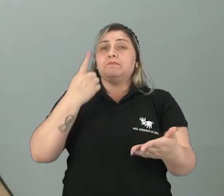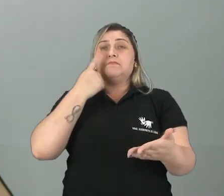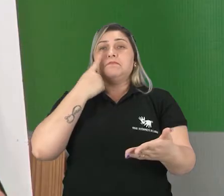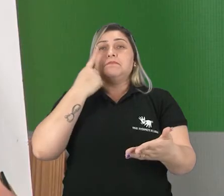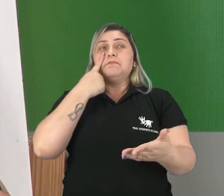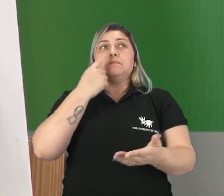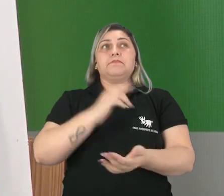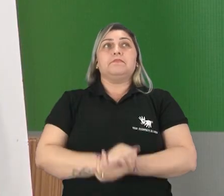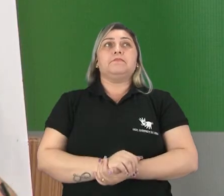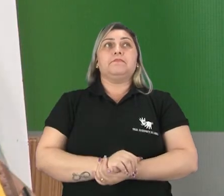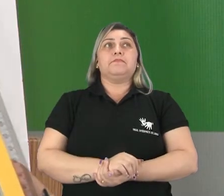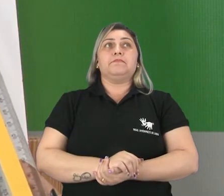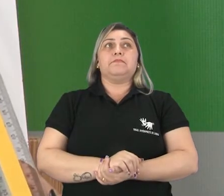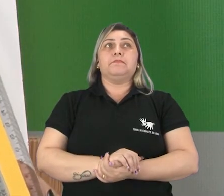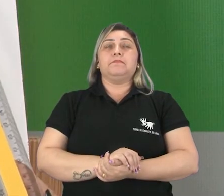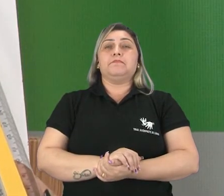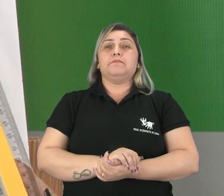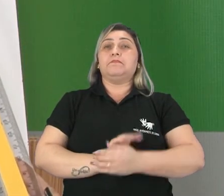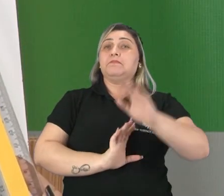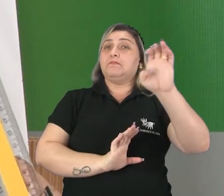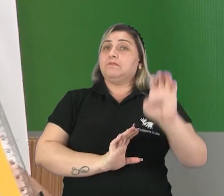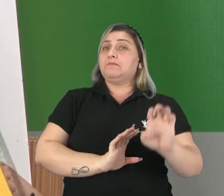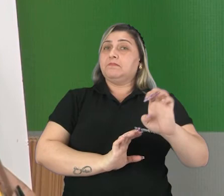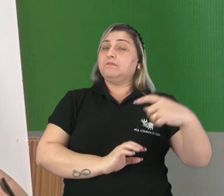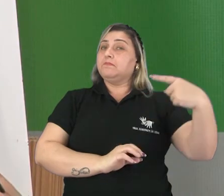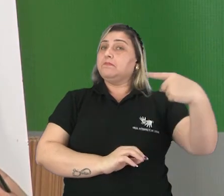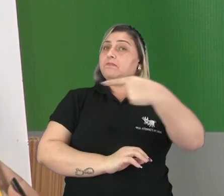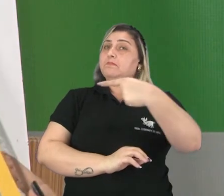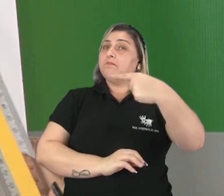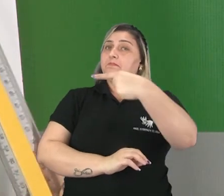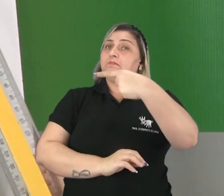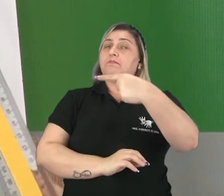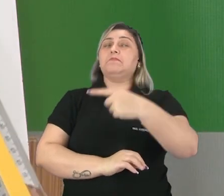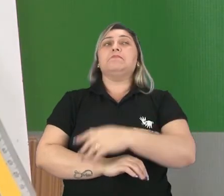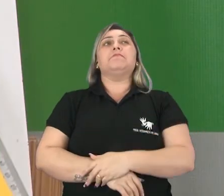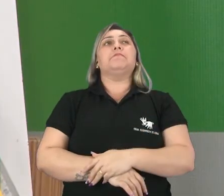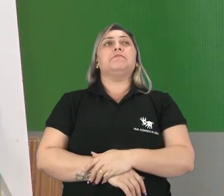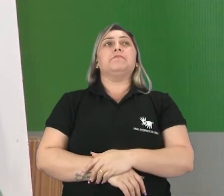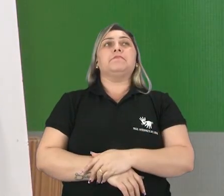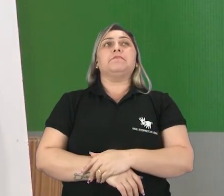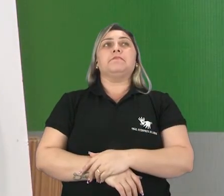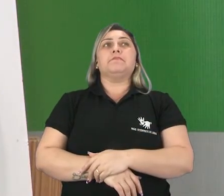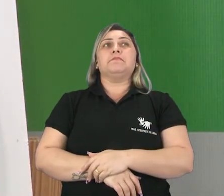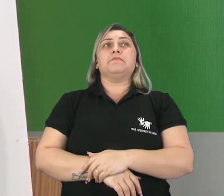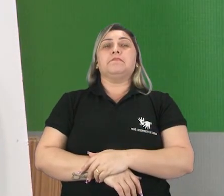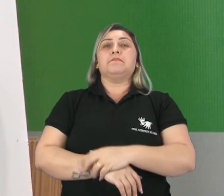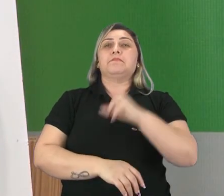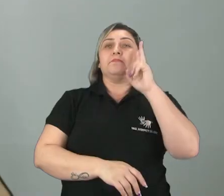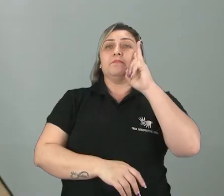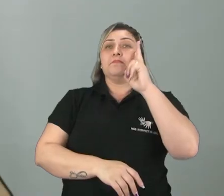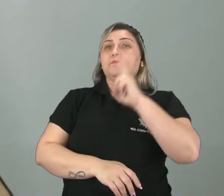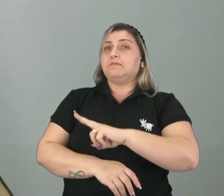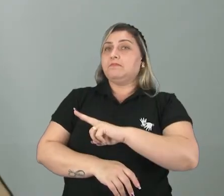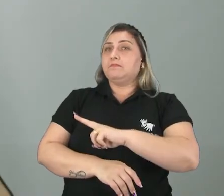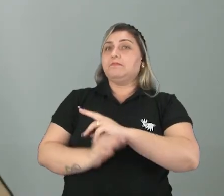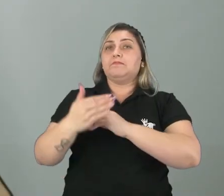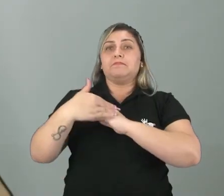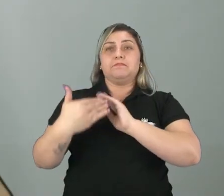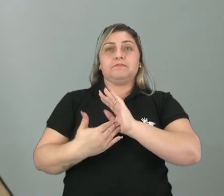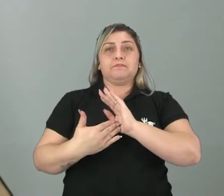observar deste lado a esquerda nós temos também a seta e estes animais estão